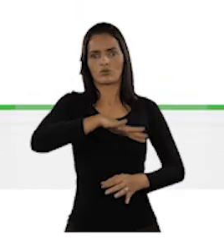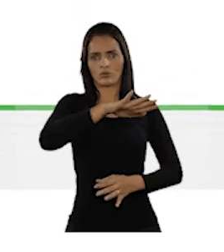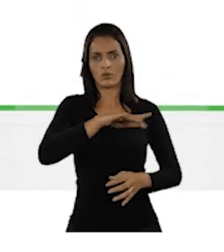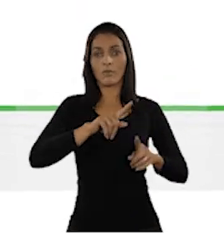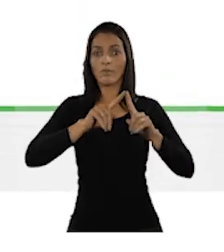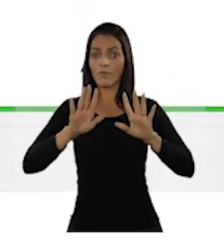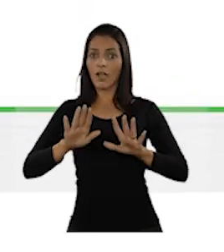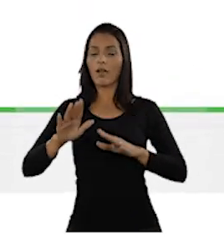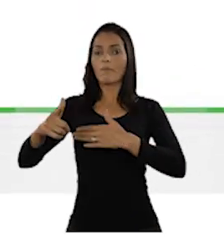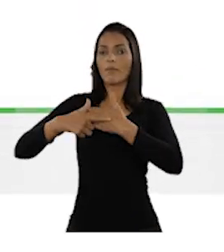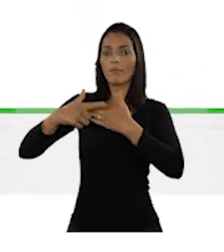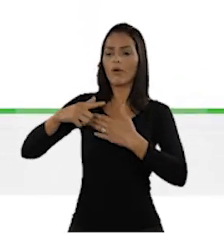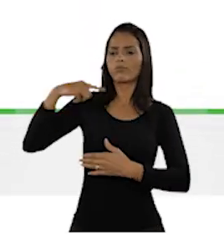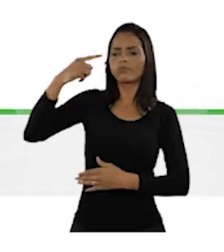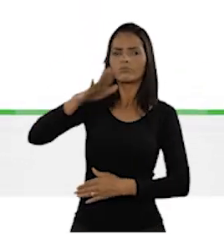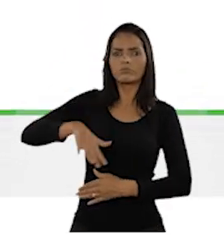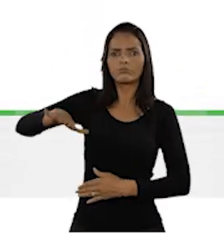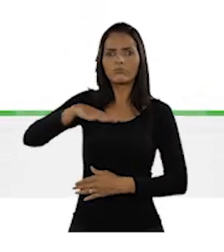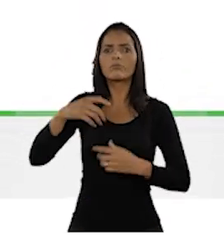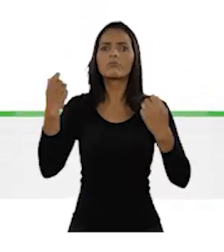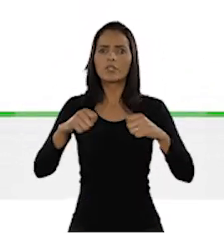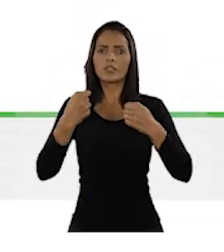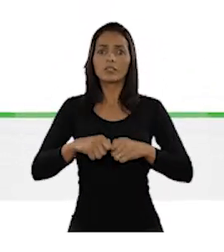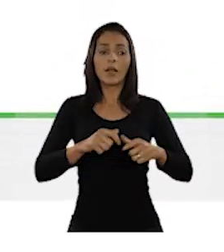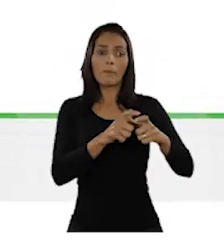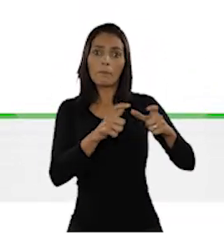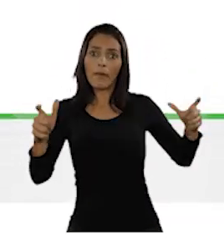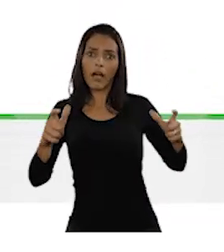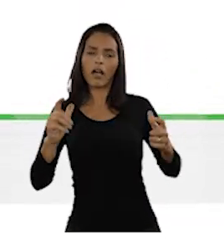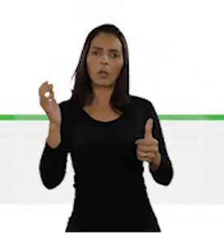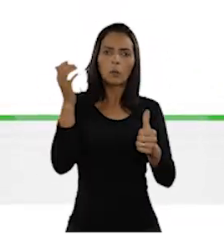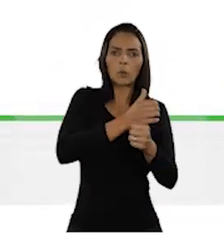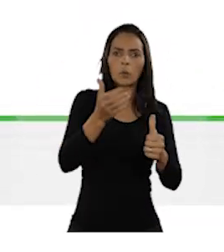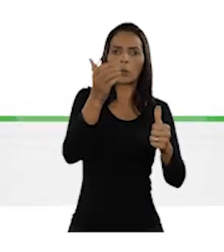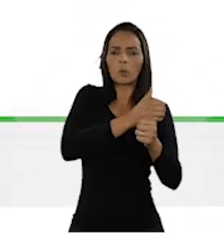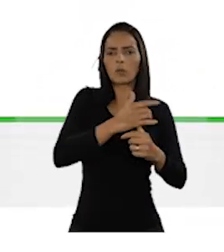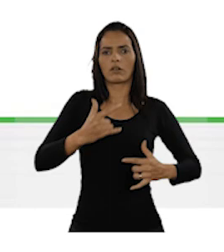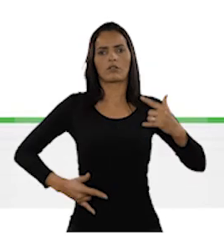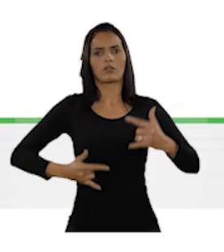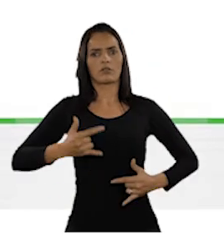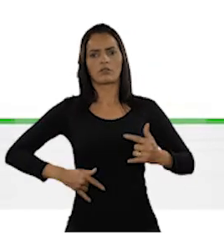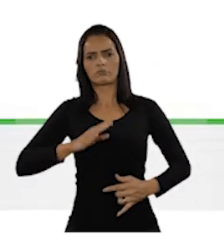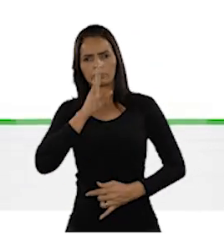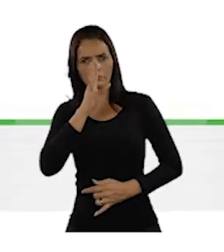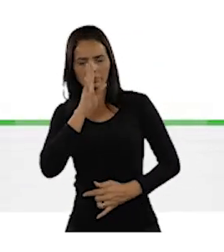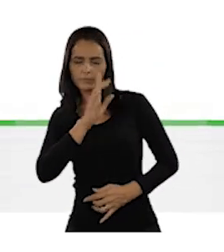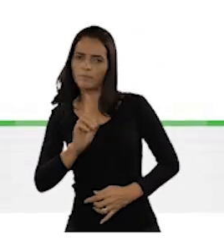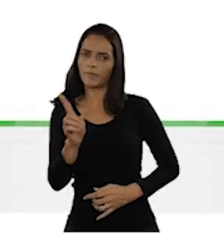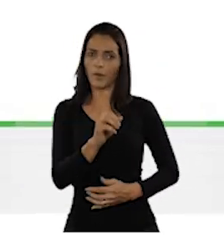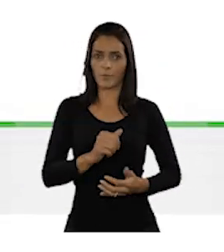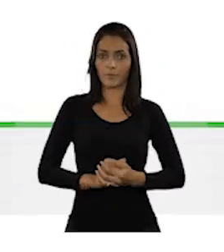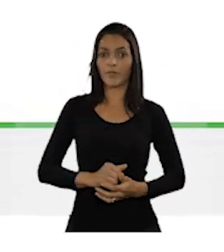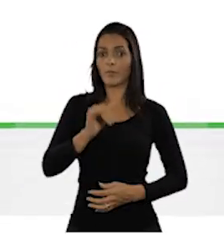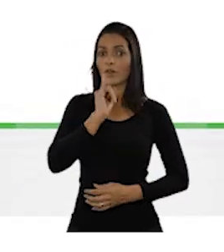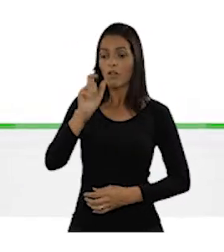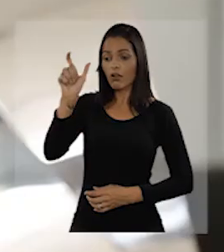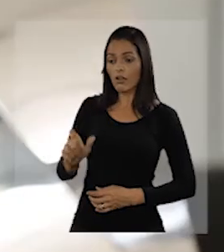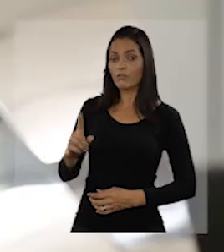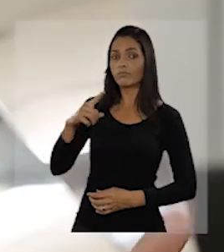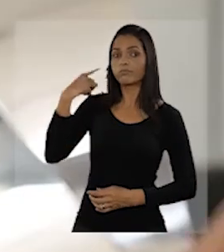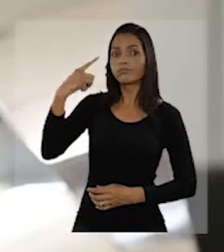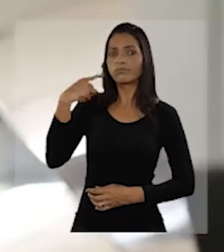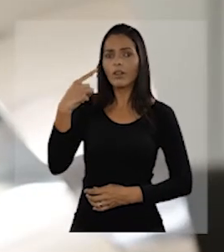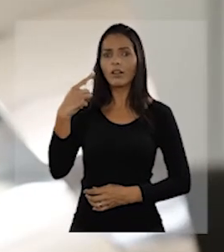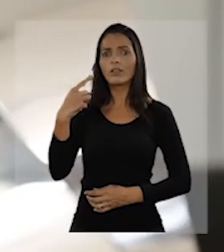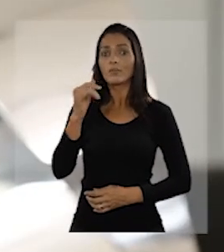serviços na justiça, mas sem marginalizar o papel da advocacia por meio da massificação desregrada dessas ferramentas.